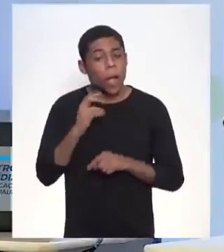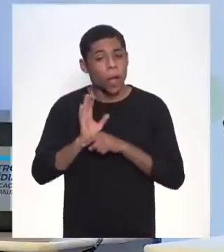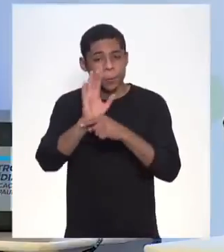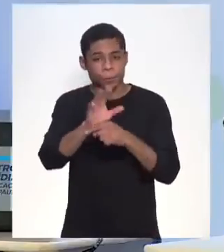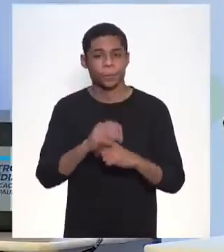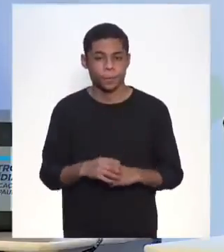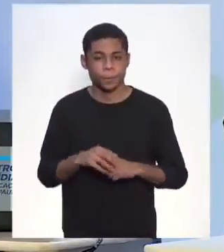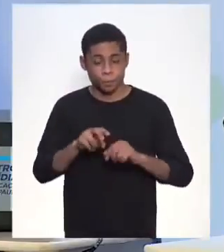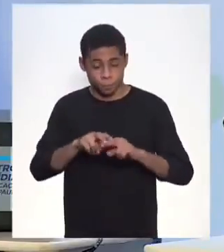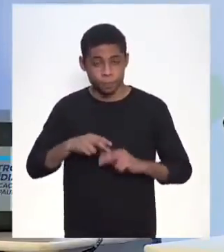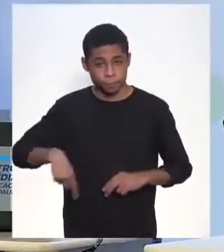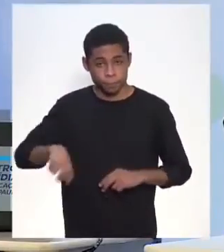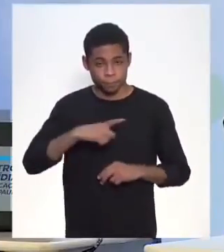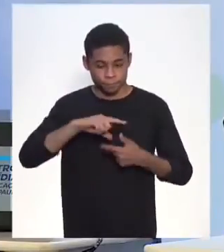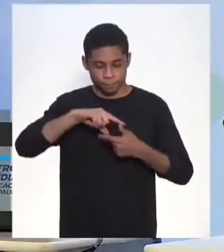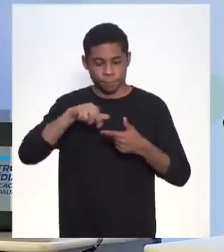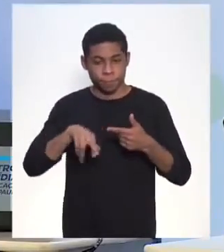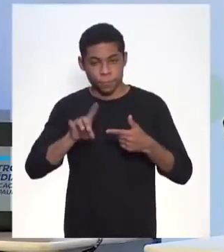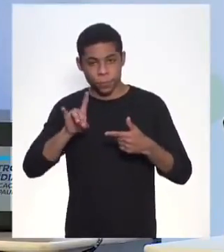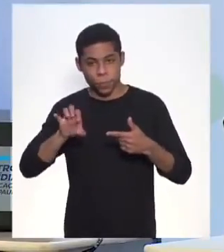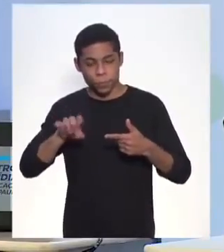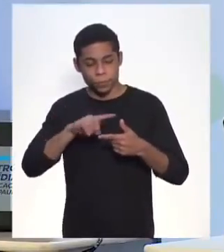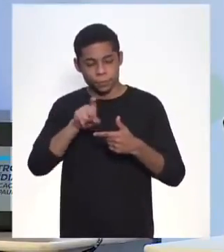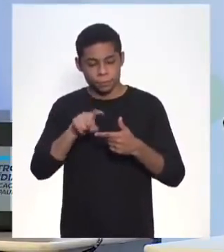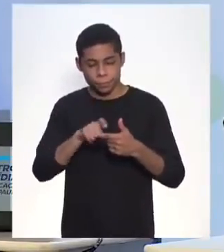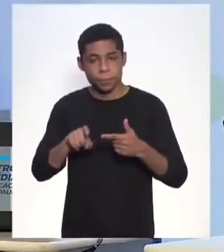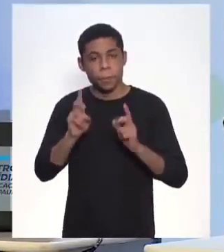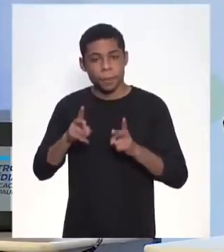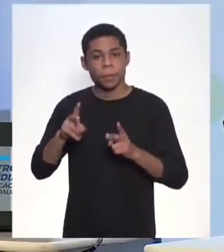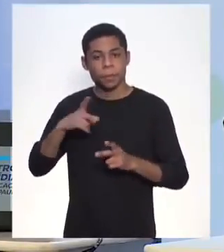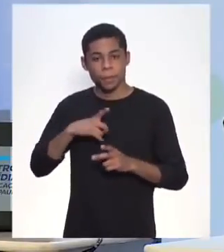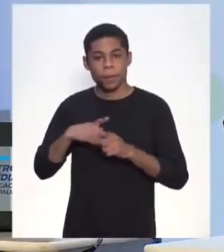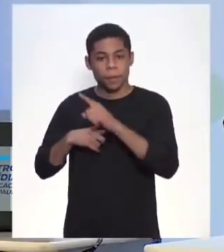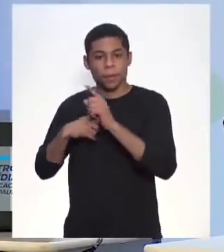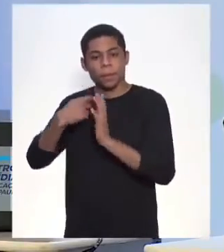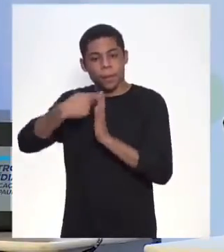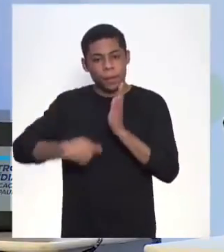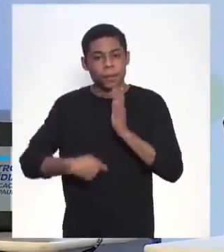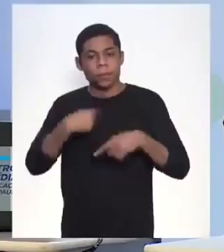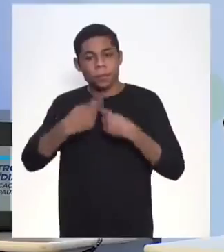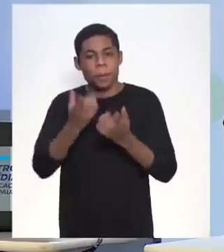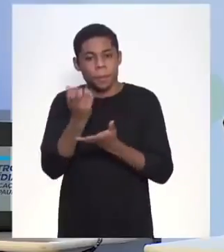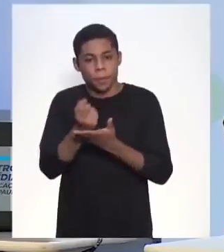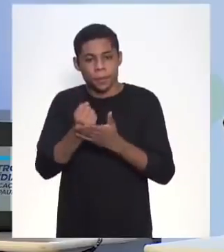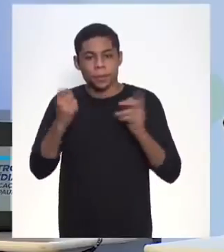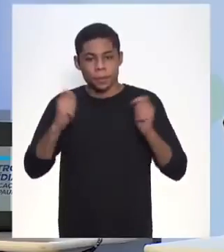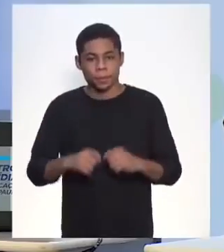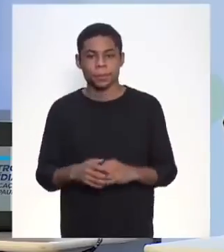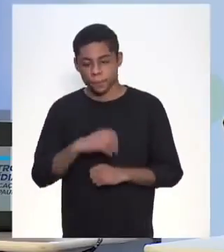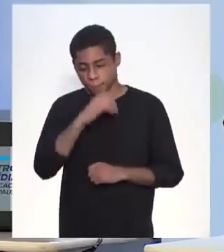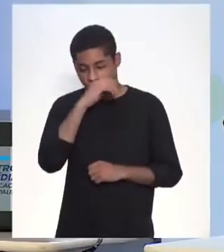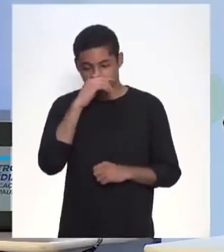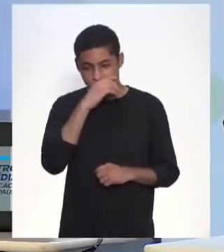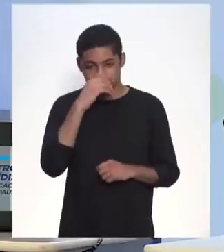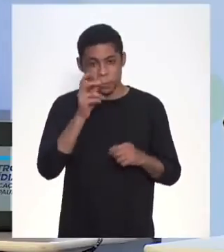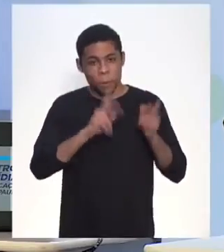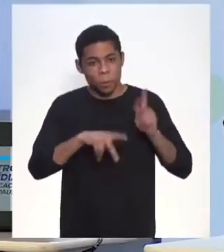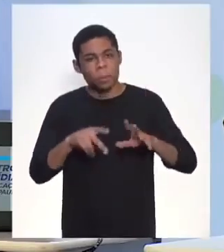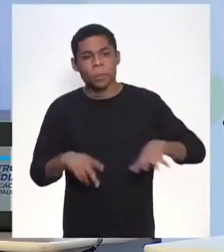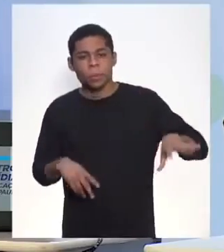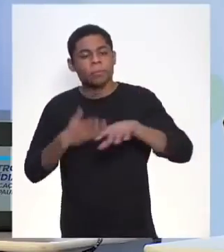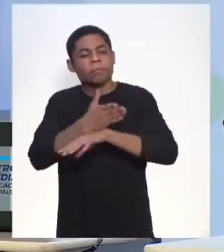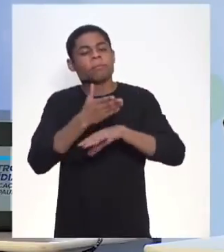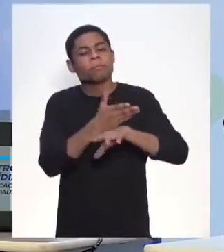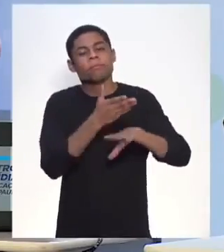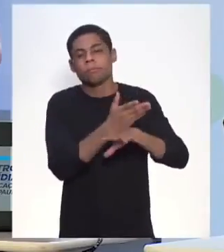eu coloquei aqui depois o QR Code para vocês, desse texto completo, vocês podem ir lá baixar. Ele está em domínio público, né? Oscar Wilde está em domínio público,